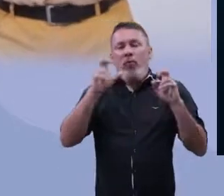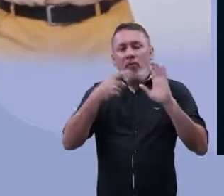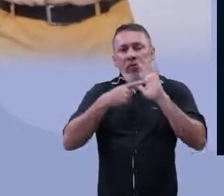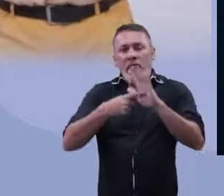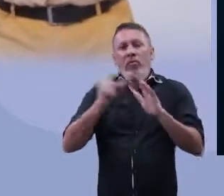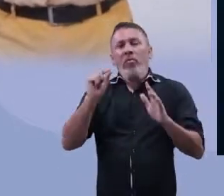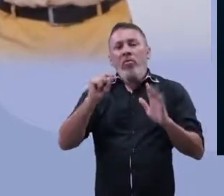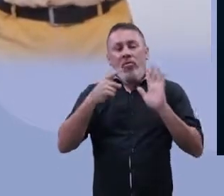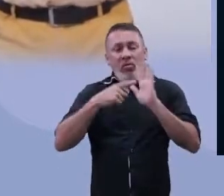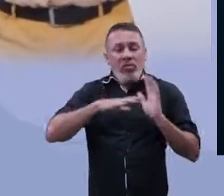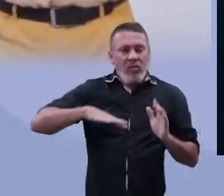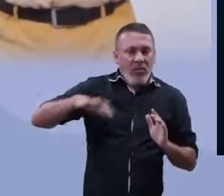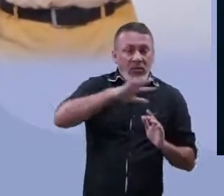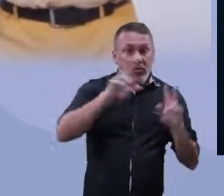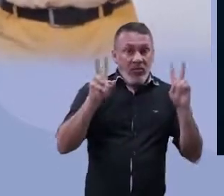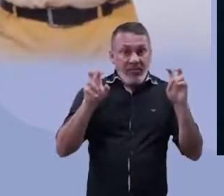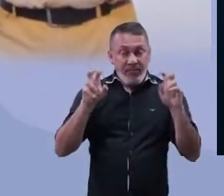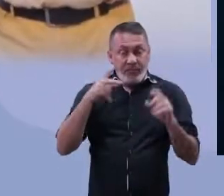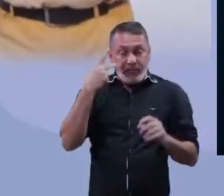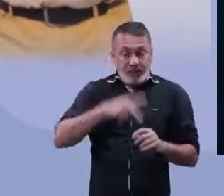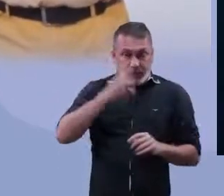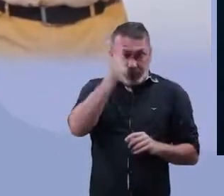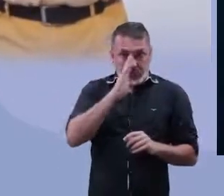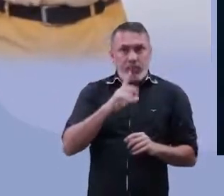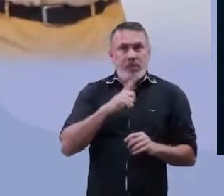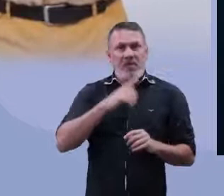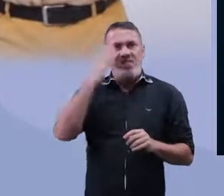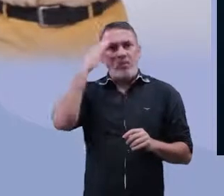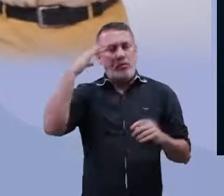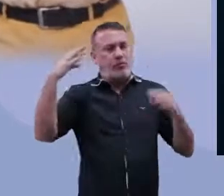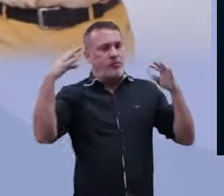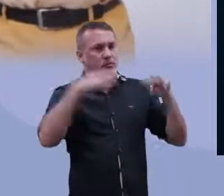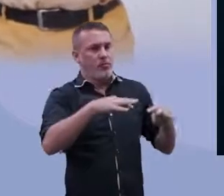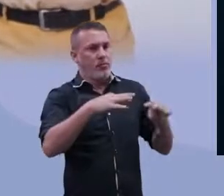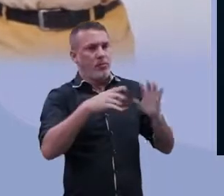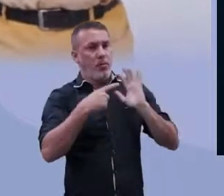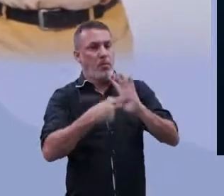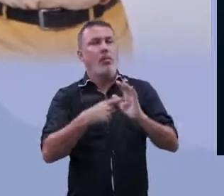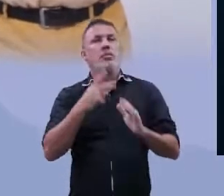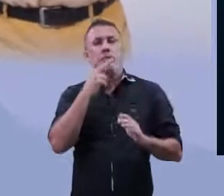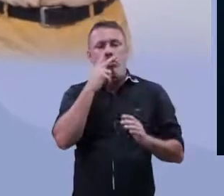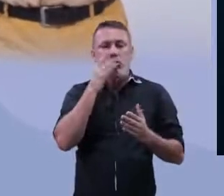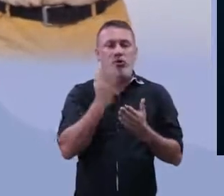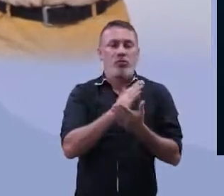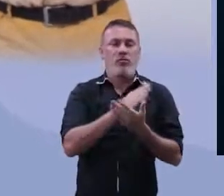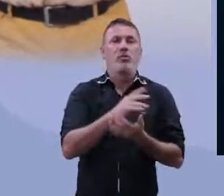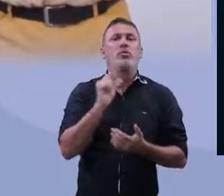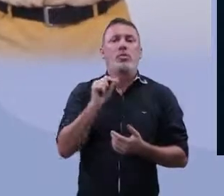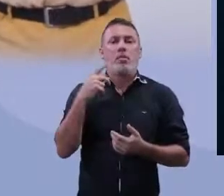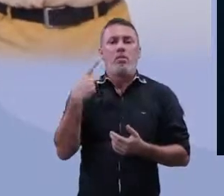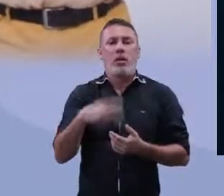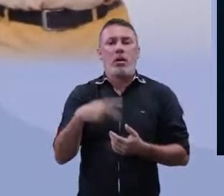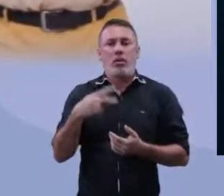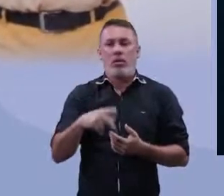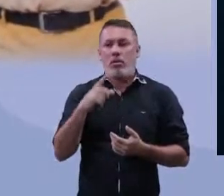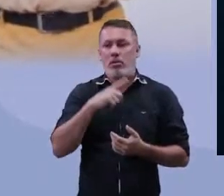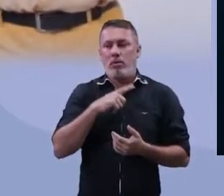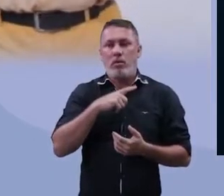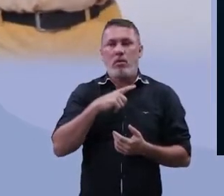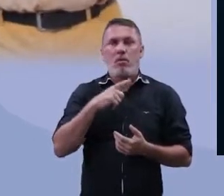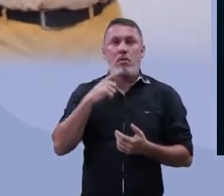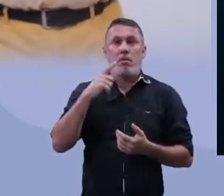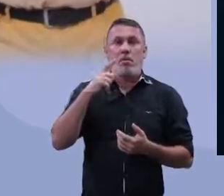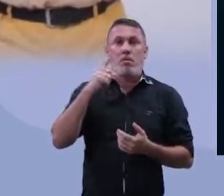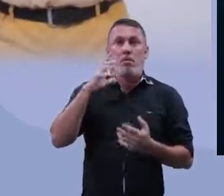de ter, entre aspas, em seu território, dividindo com o Paraguai, a maior central hidrelétrica